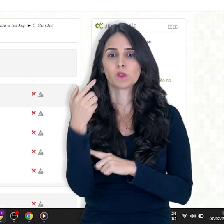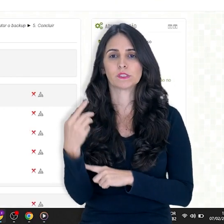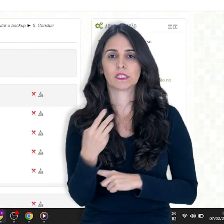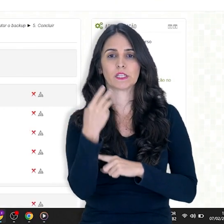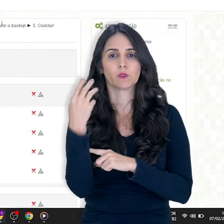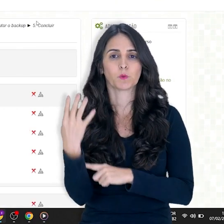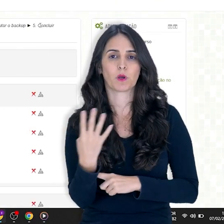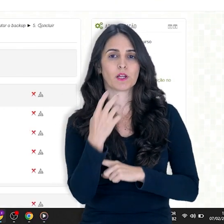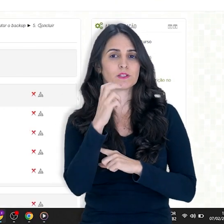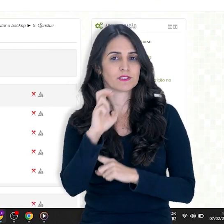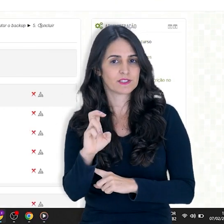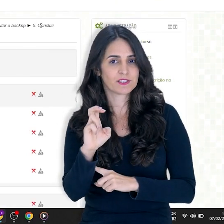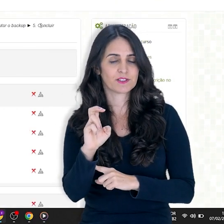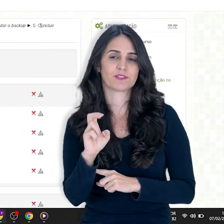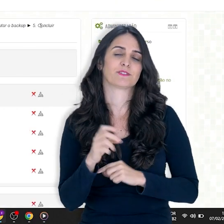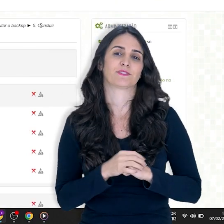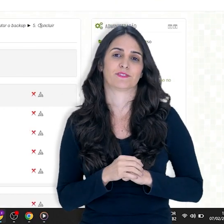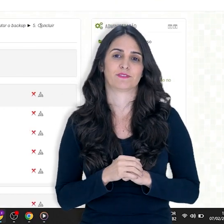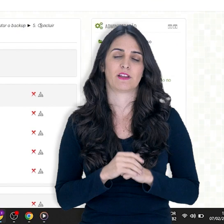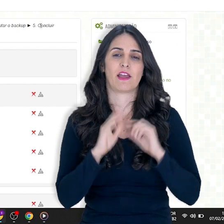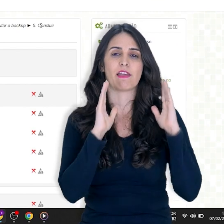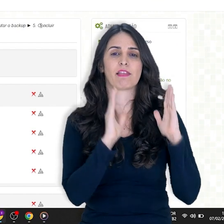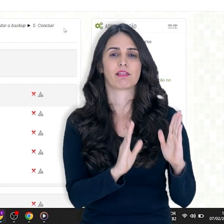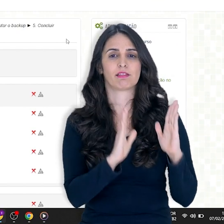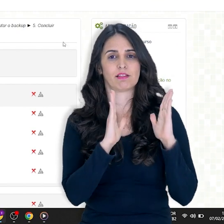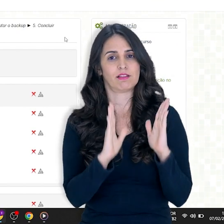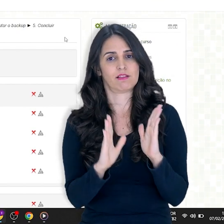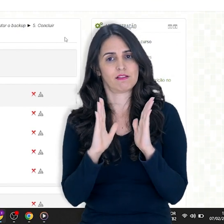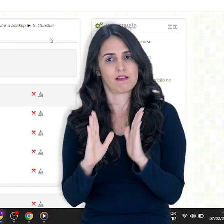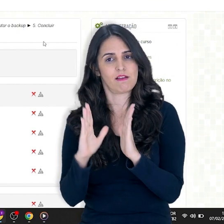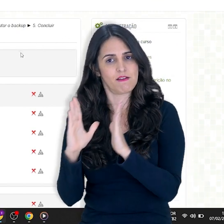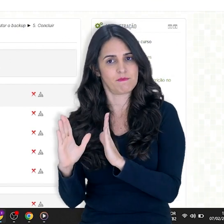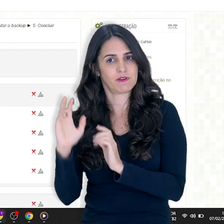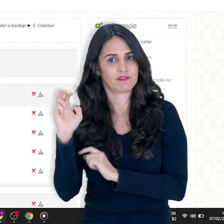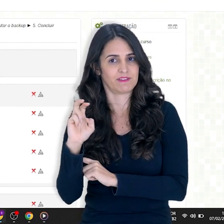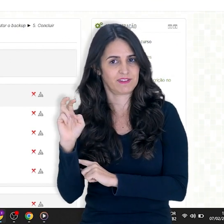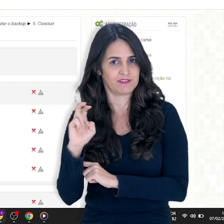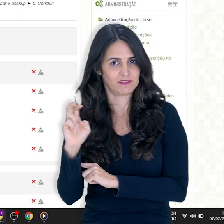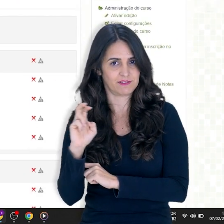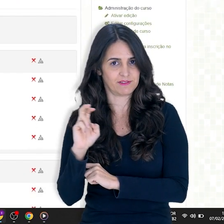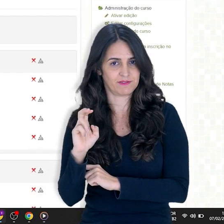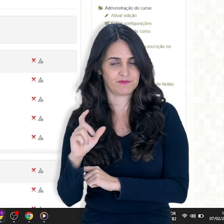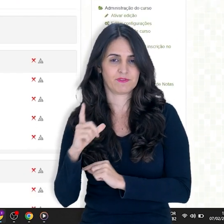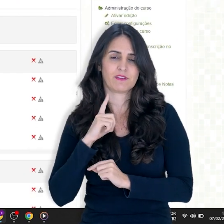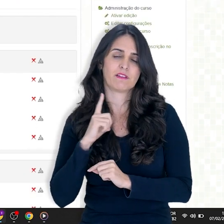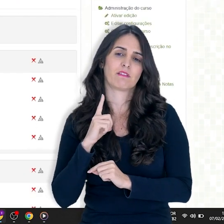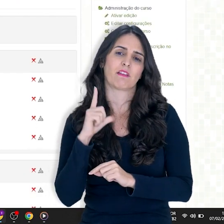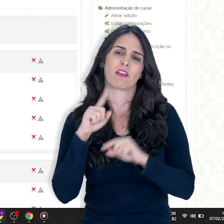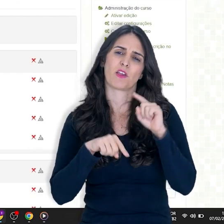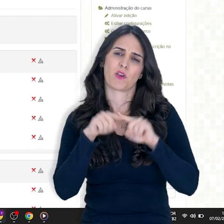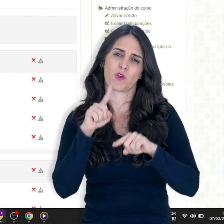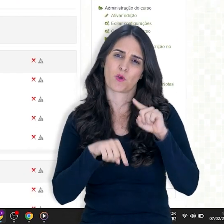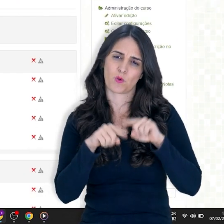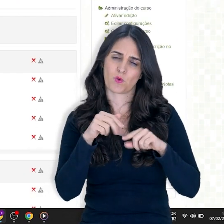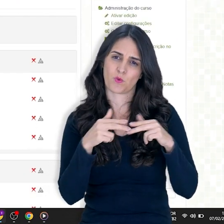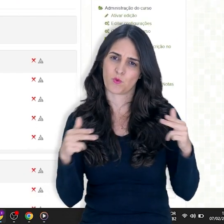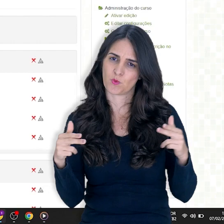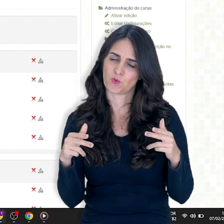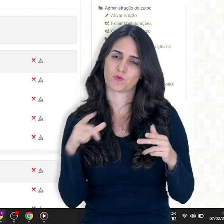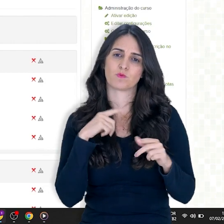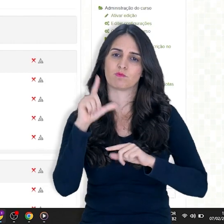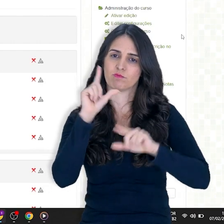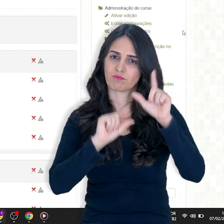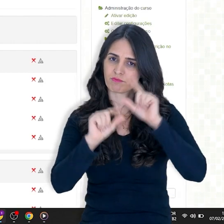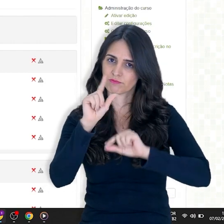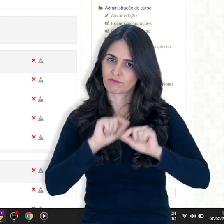para o 2, vai para o 3, 4, até a gente chegar no 5, a quinta etapa. Então aqui tem todos os recursos, você